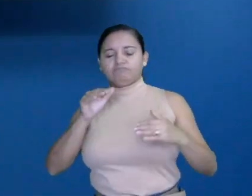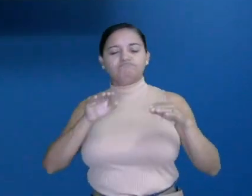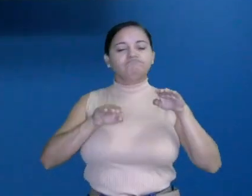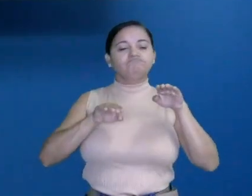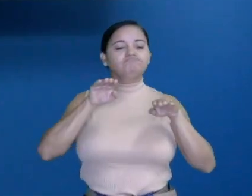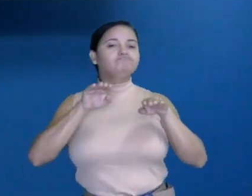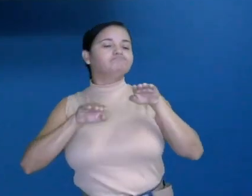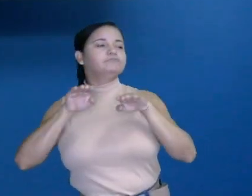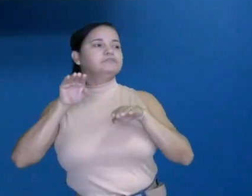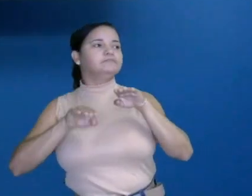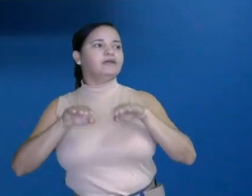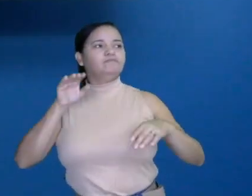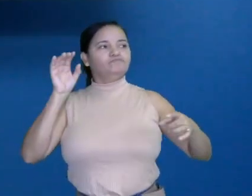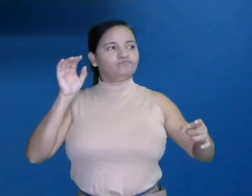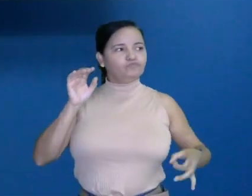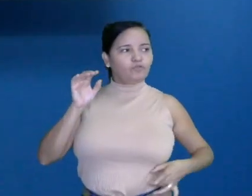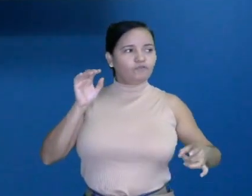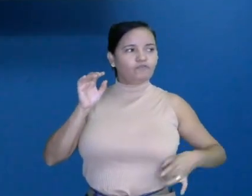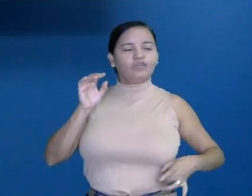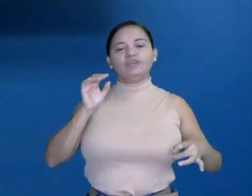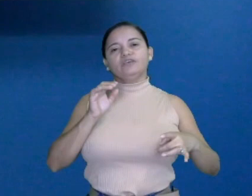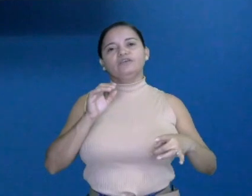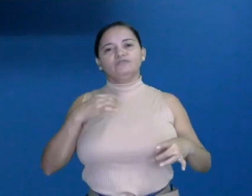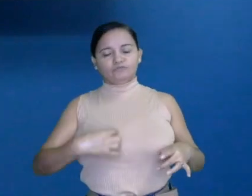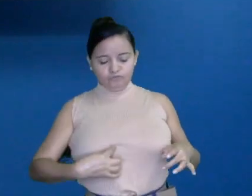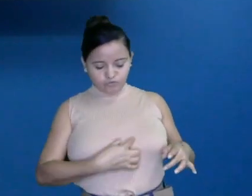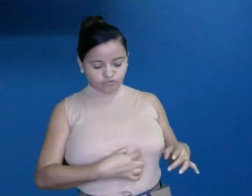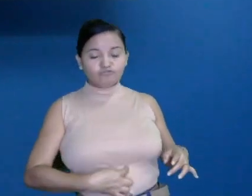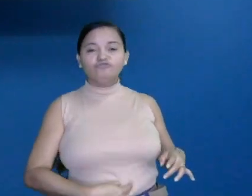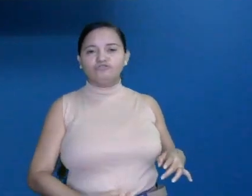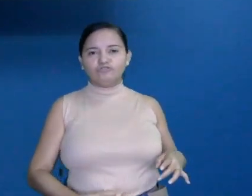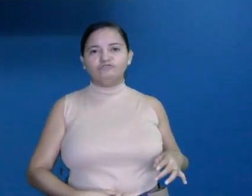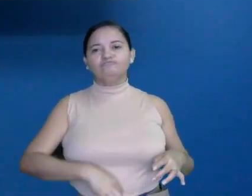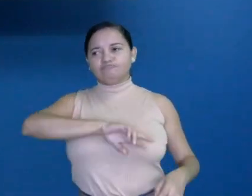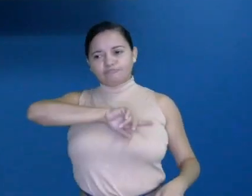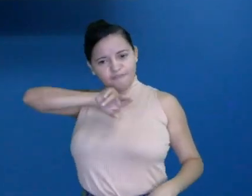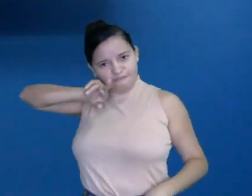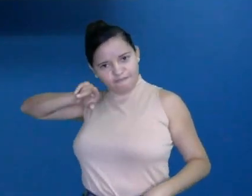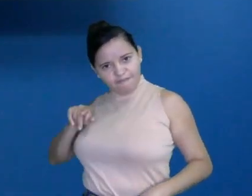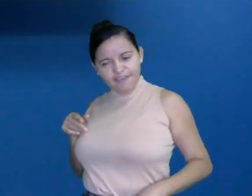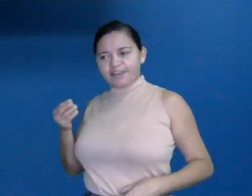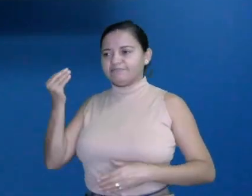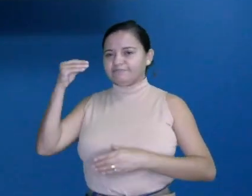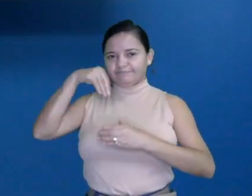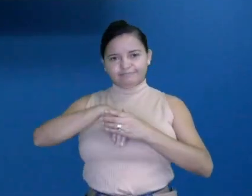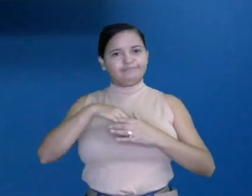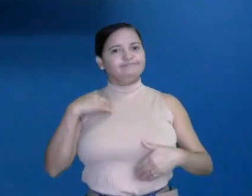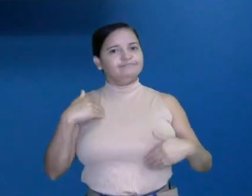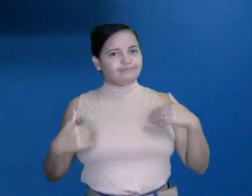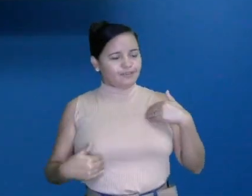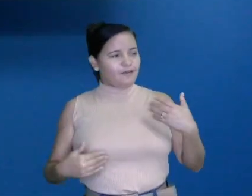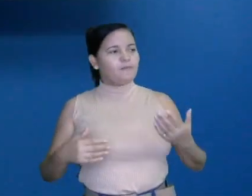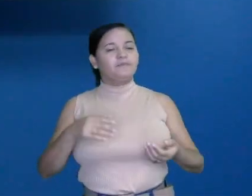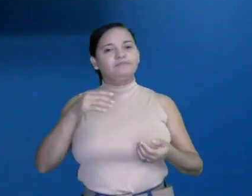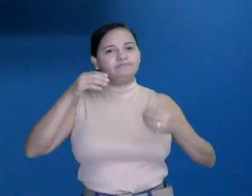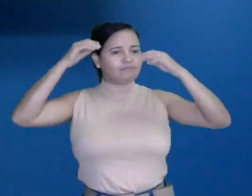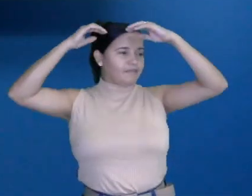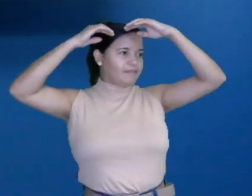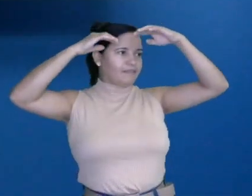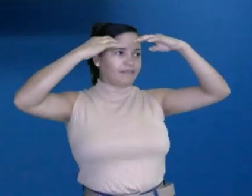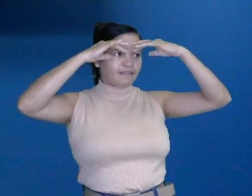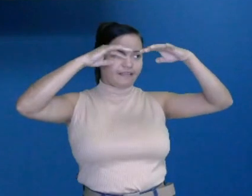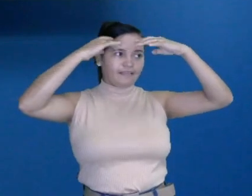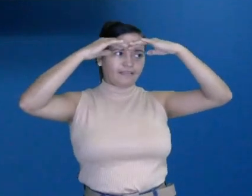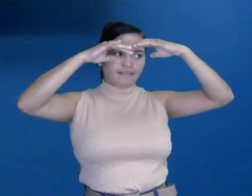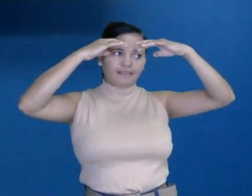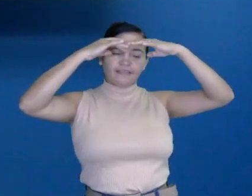bom funcionamento do fígado, do intestino, do estômago e dos diversos órgãos do nosso corpo, do nosso cérebro.